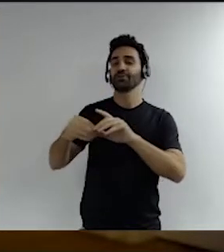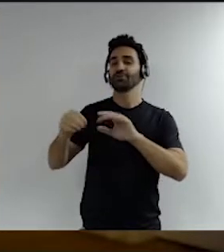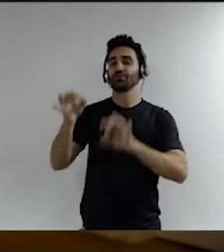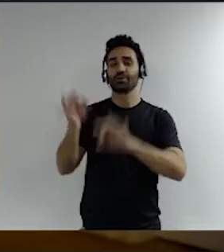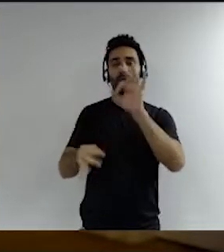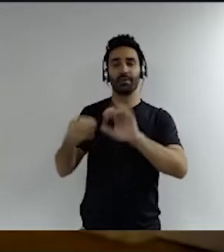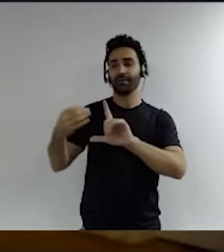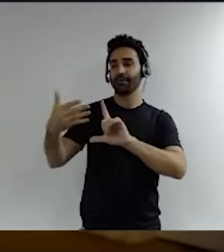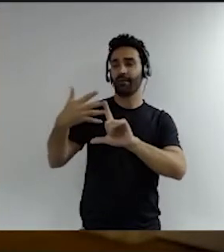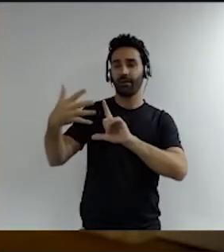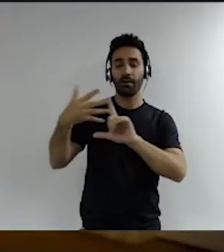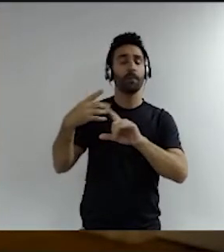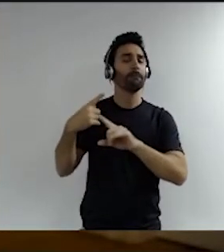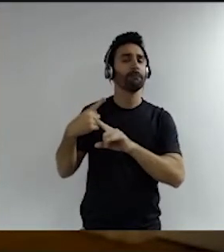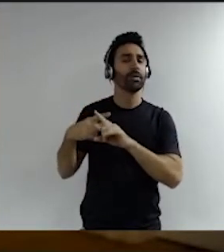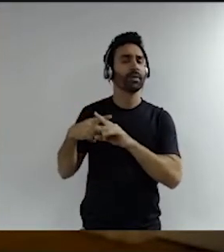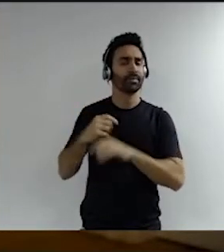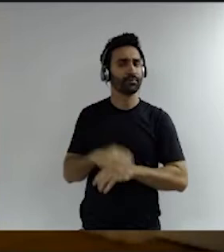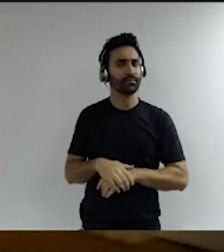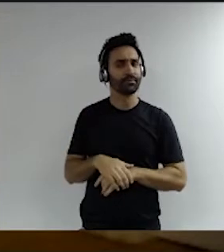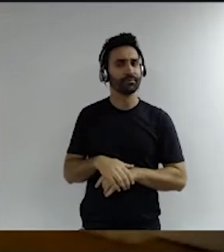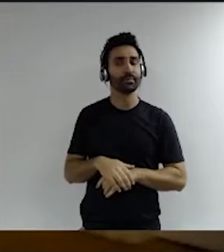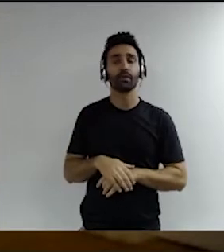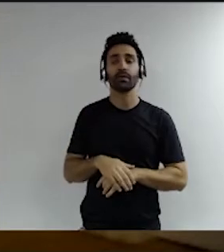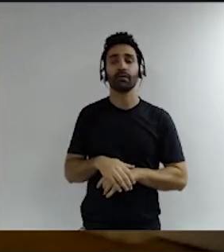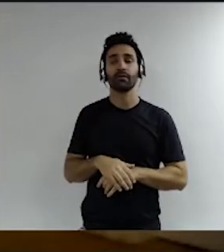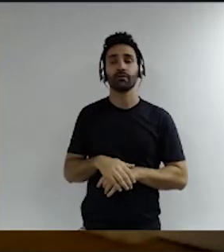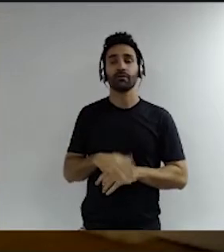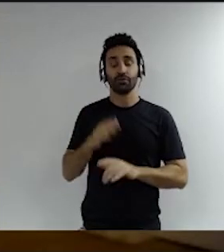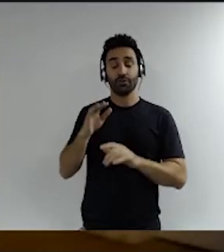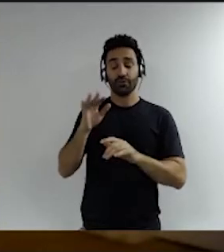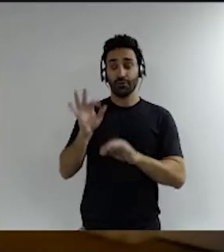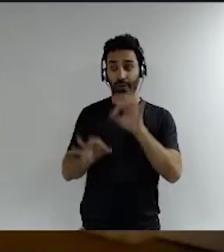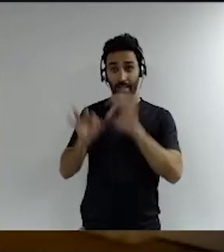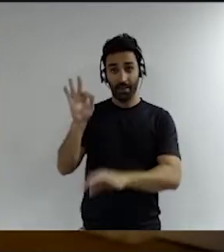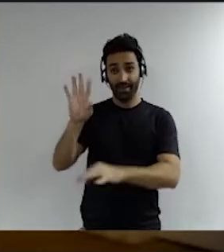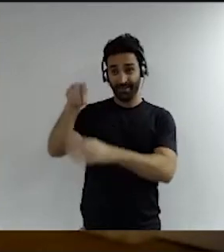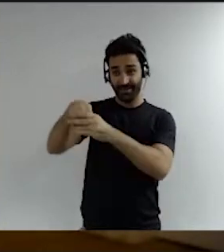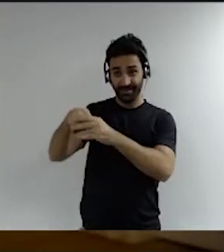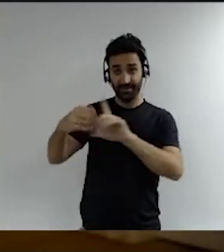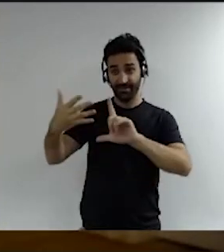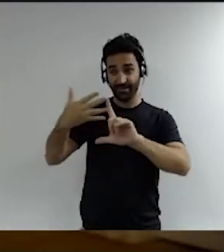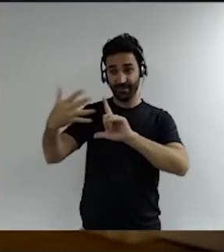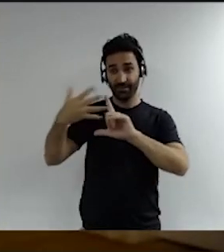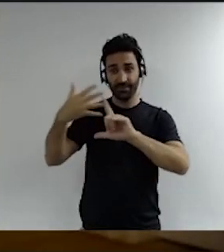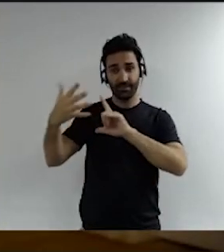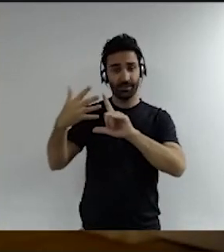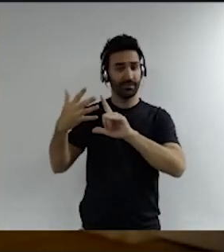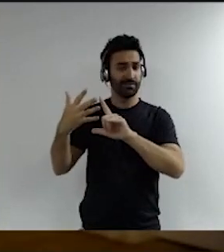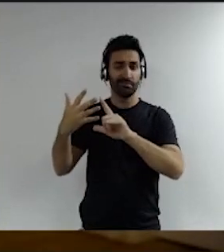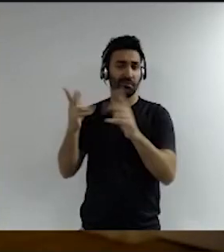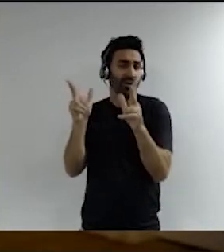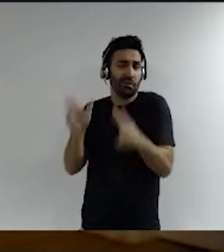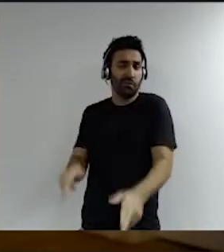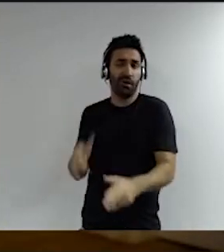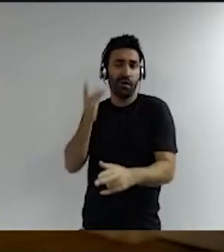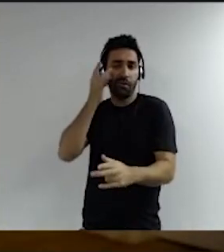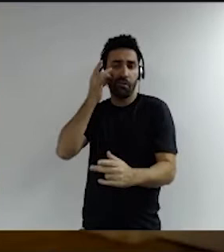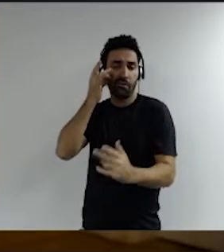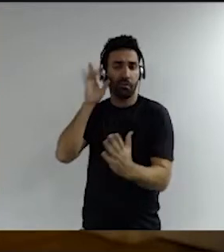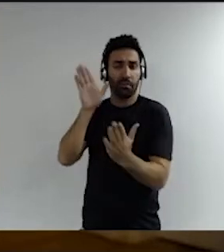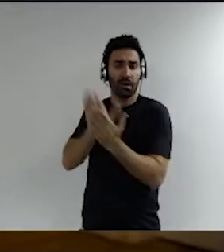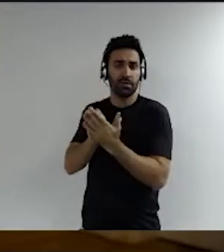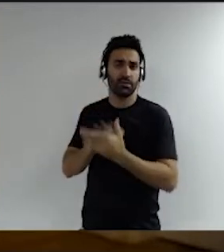quê? Porque no julgamento por videoconferência, ele equivale ao presencial. Você pode